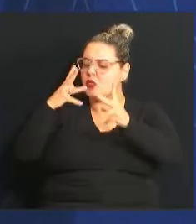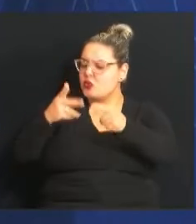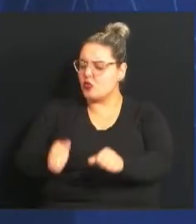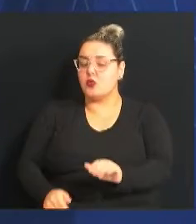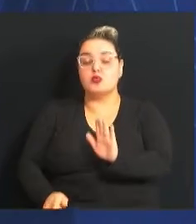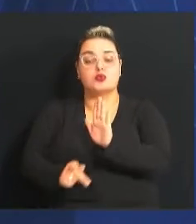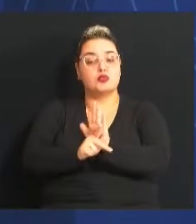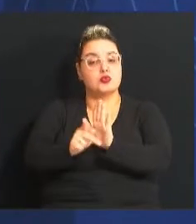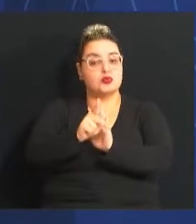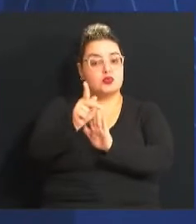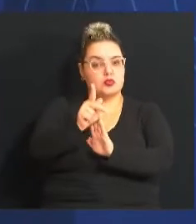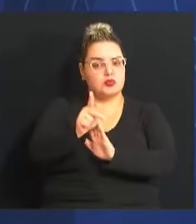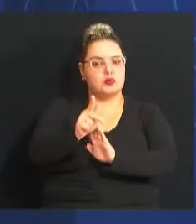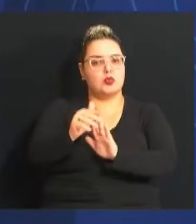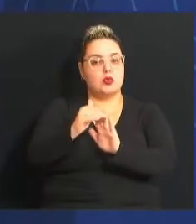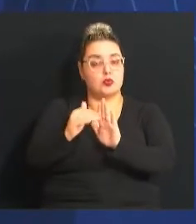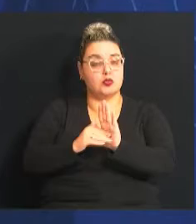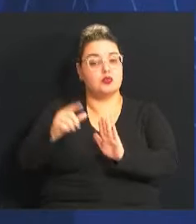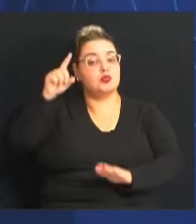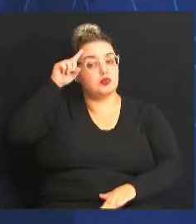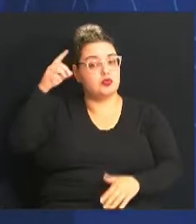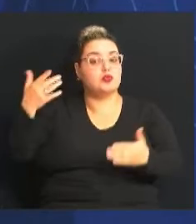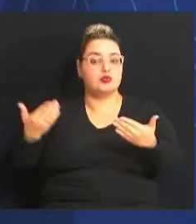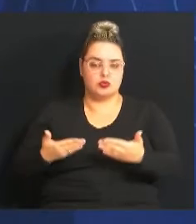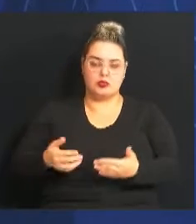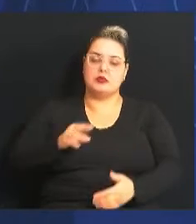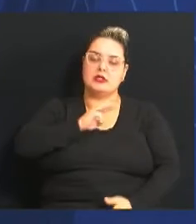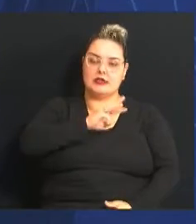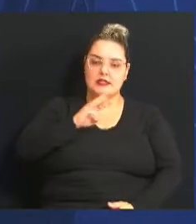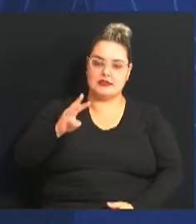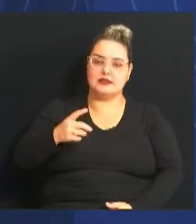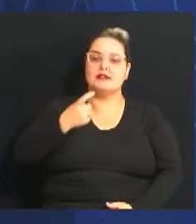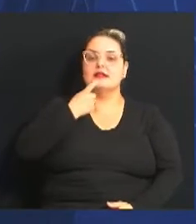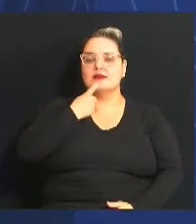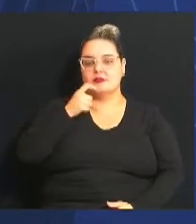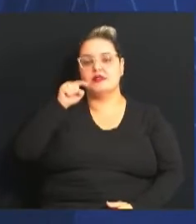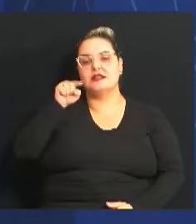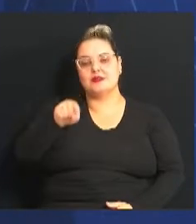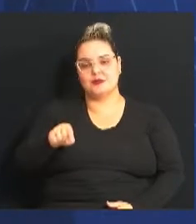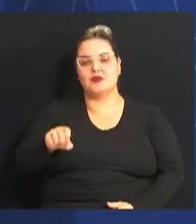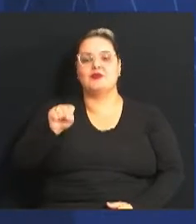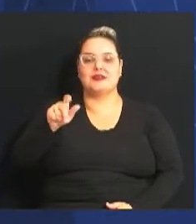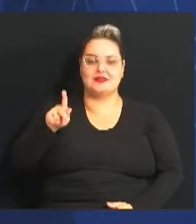que estão na pauta no dia de hoje, você acessa o site